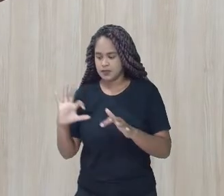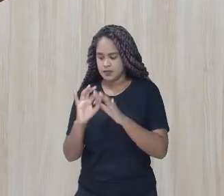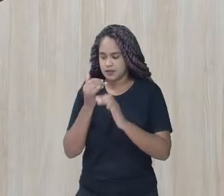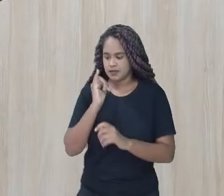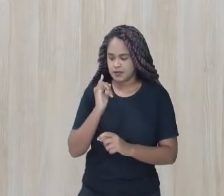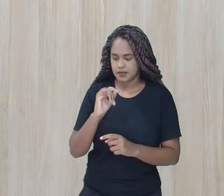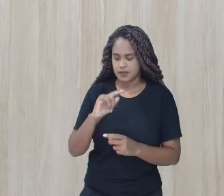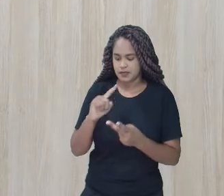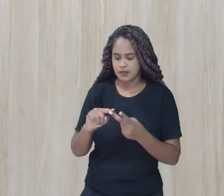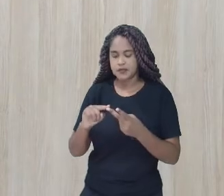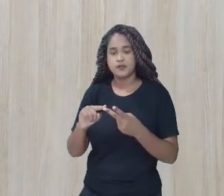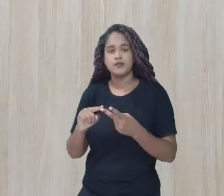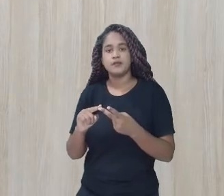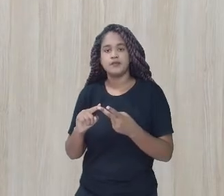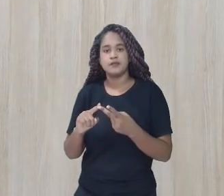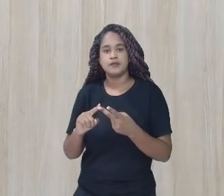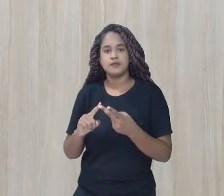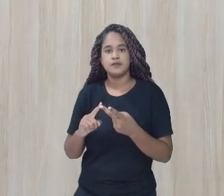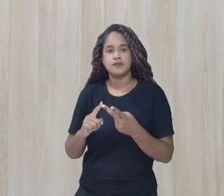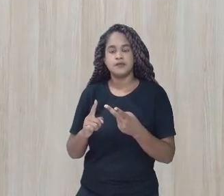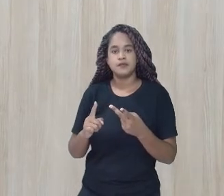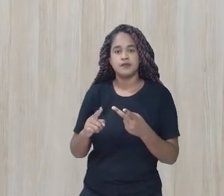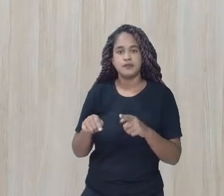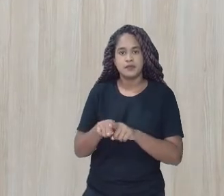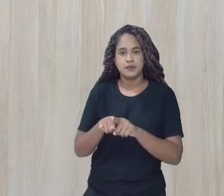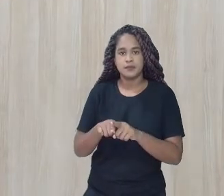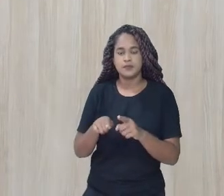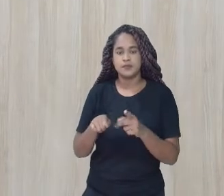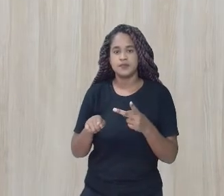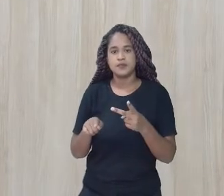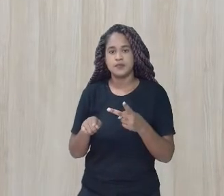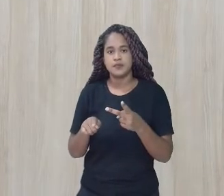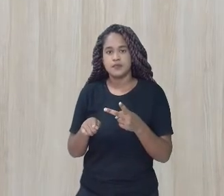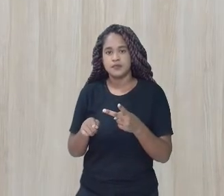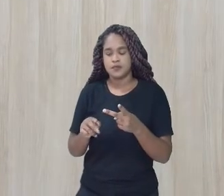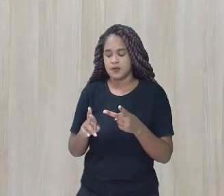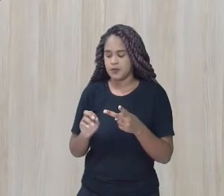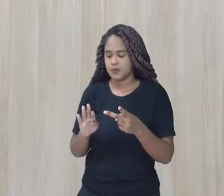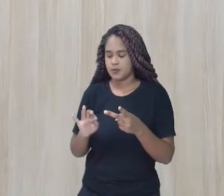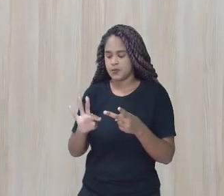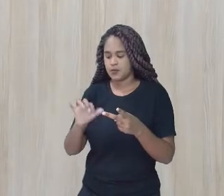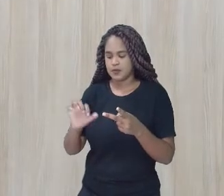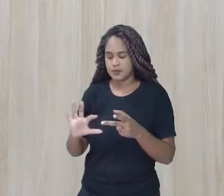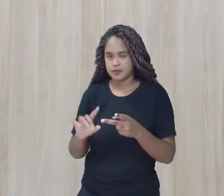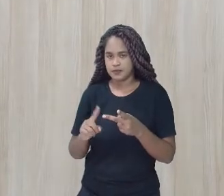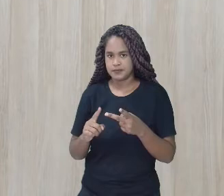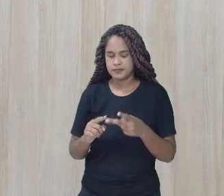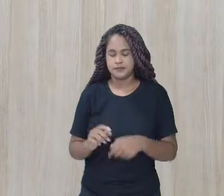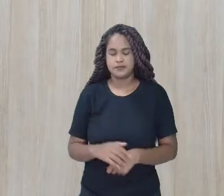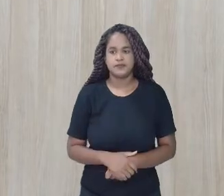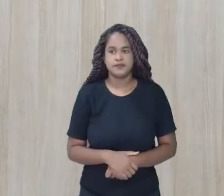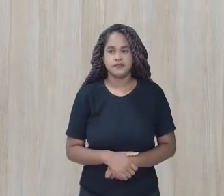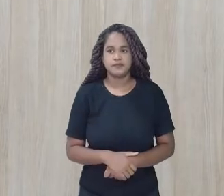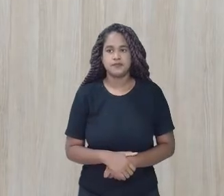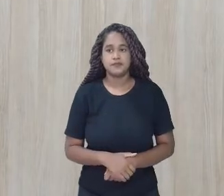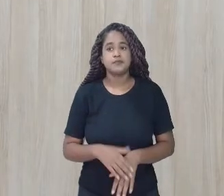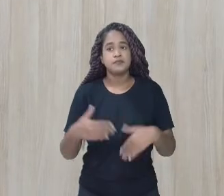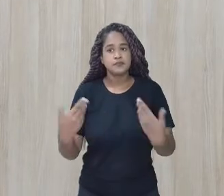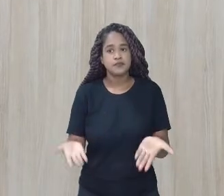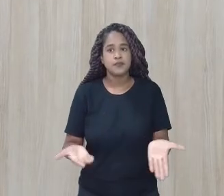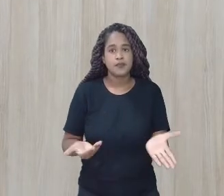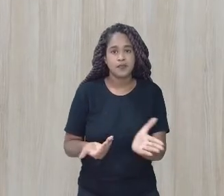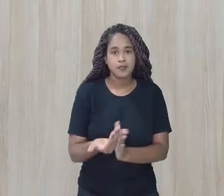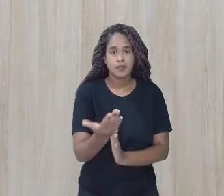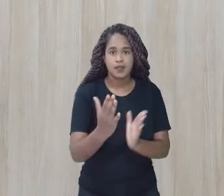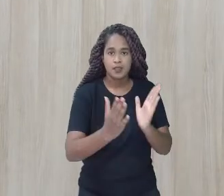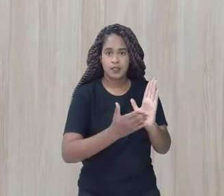e de ficção e também o surgimento e desenvolvimento da robótica. A gente começa com um livro